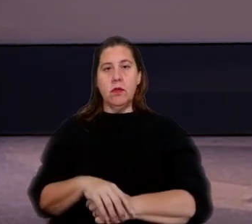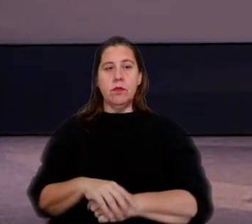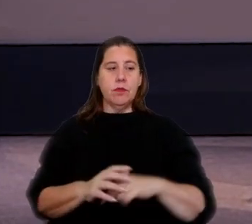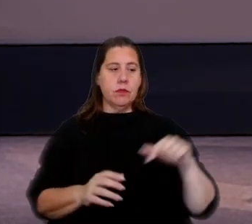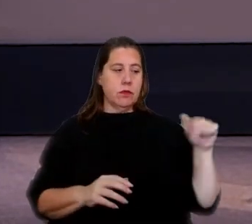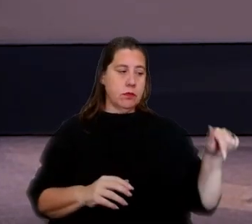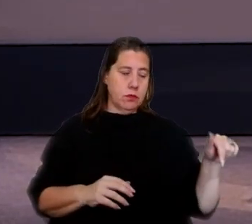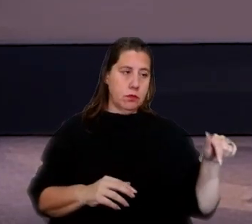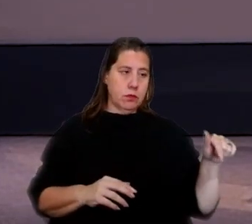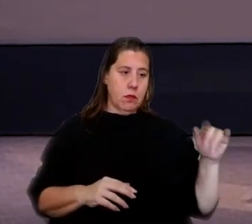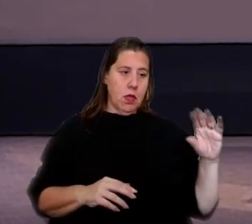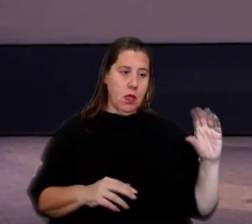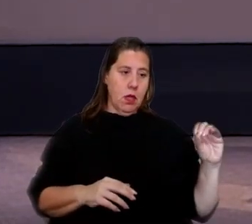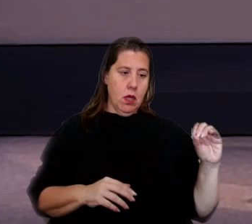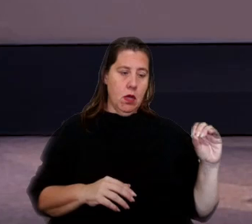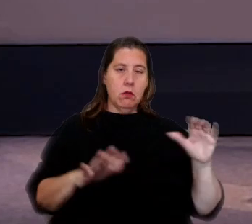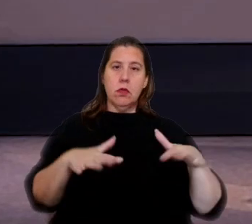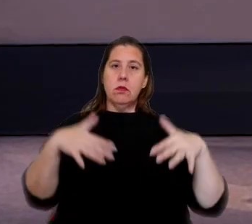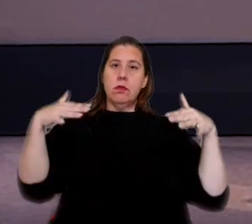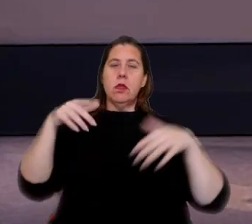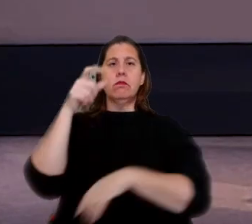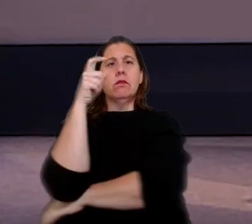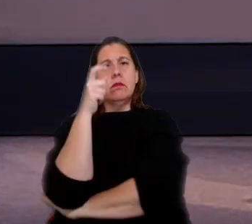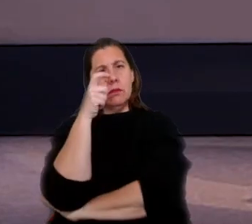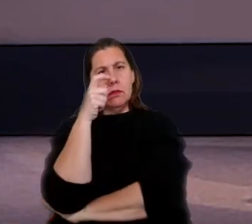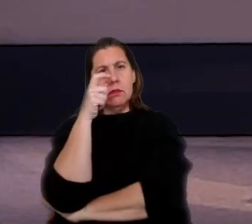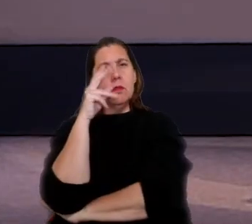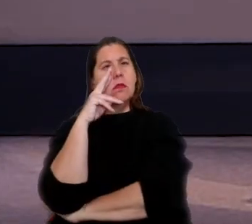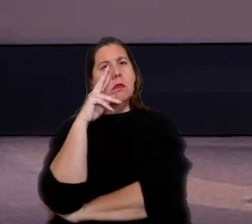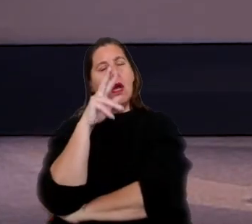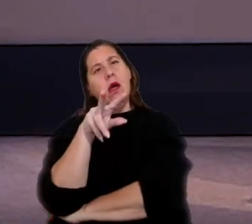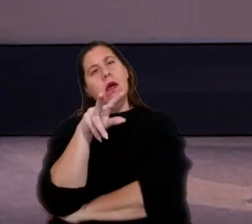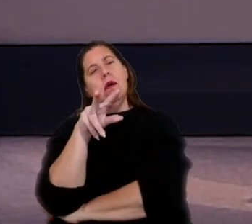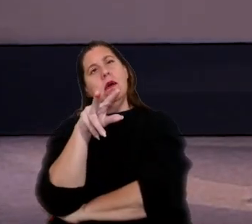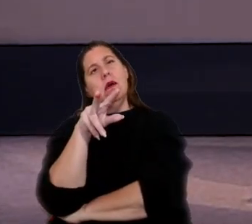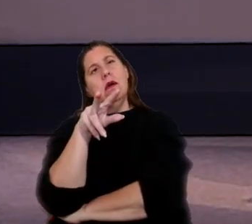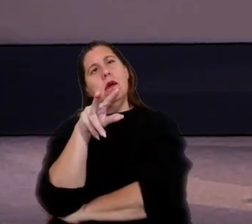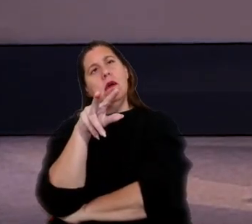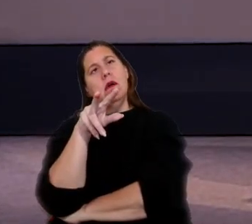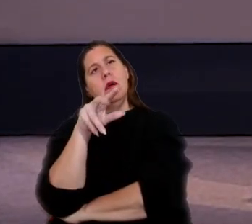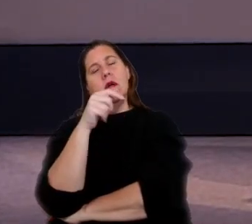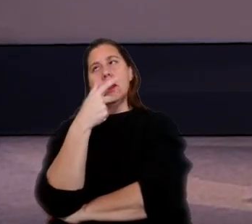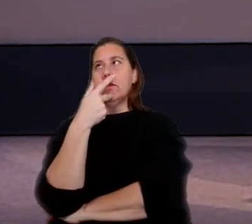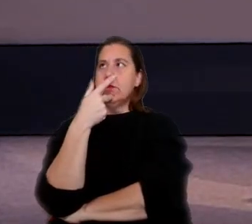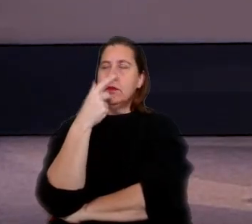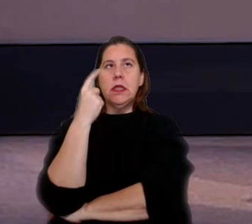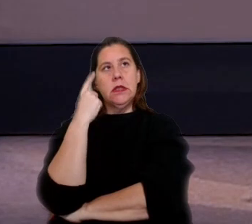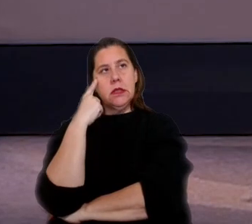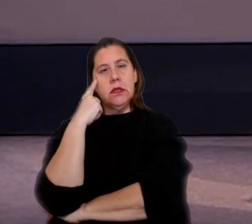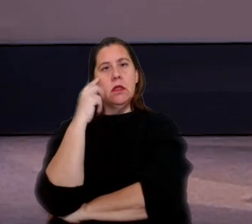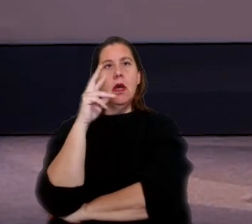o oboé e o Léo está na plateia olhando com um olhar que